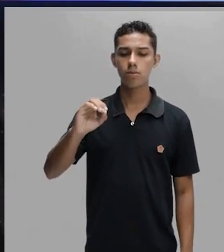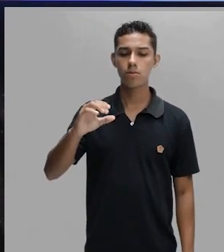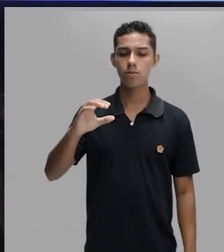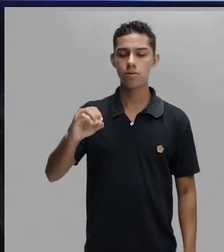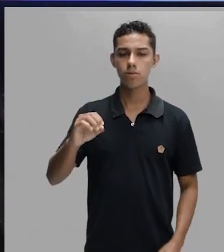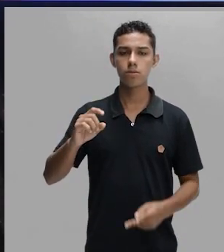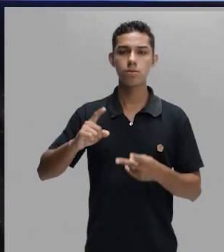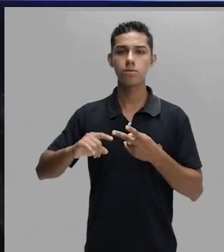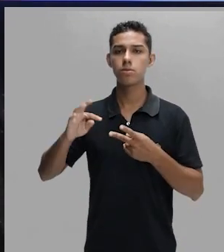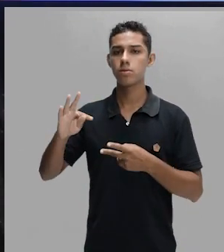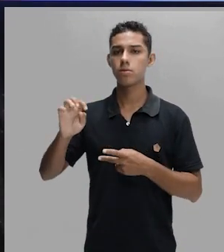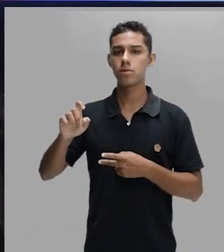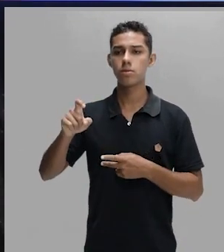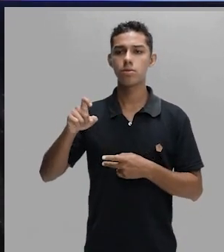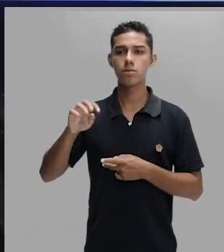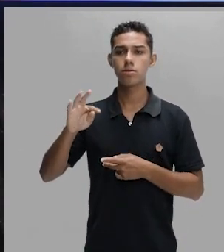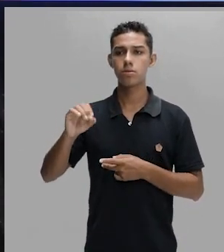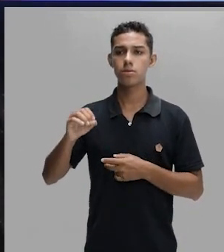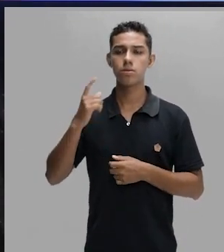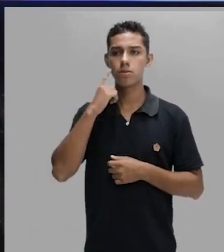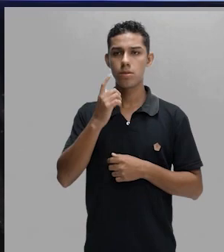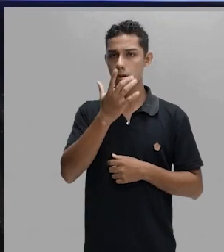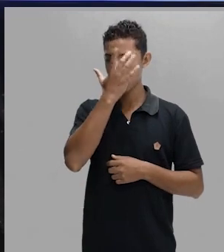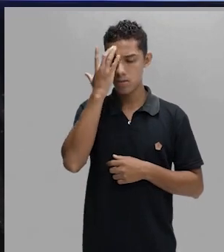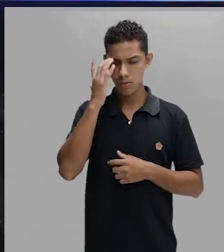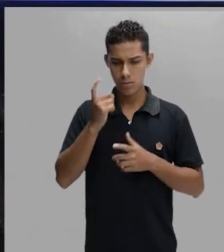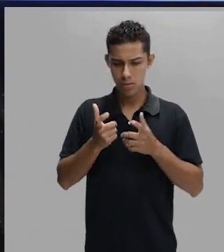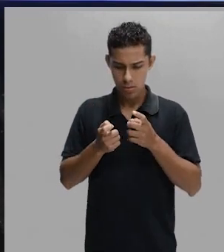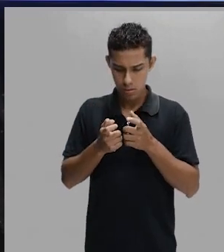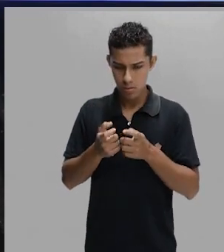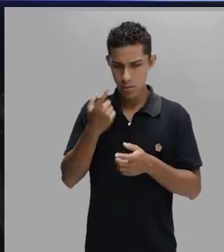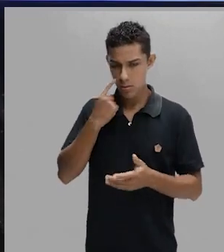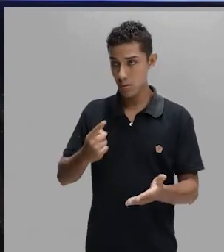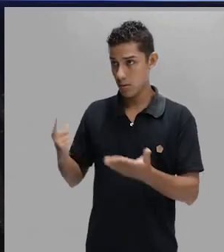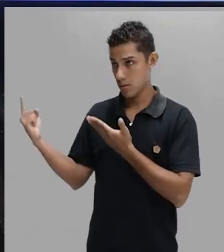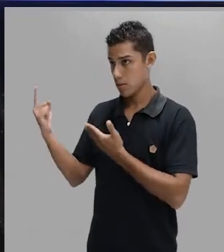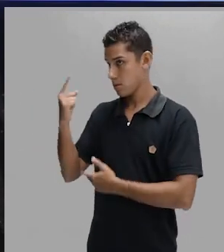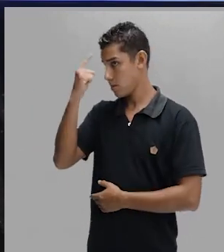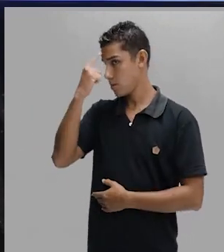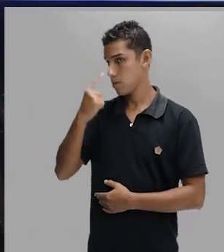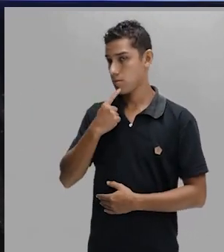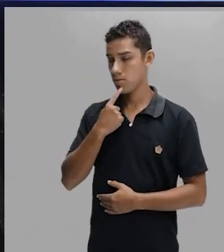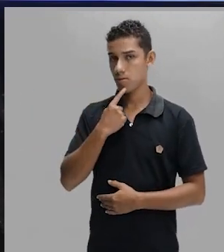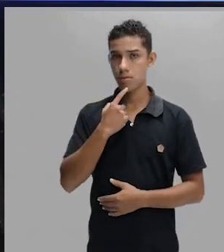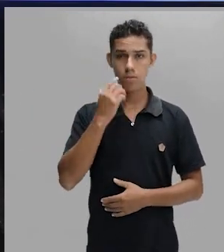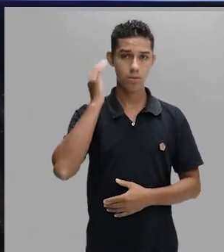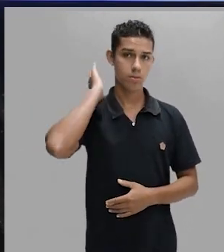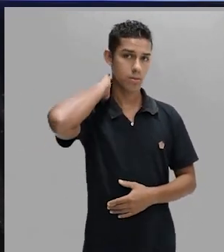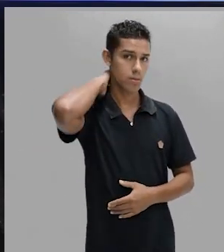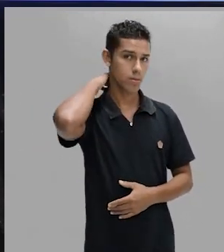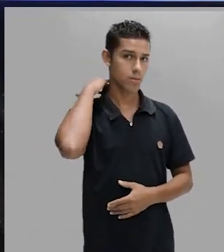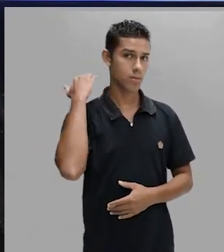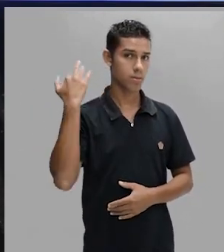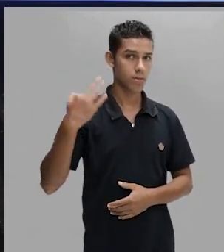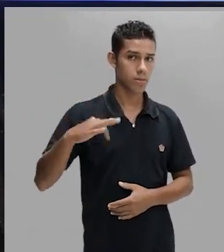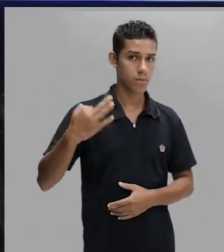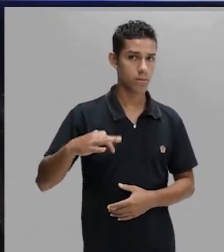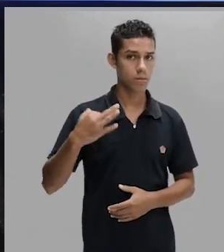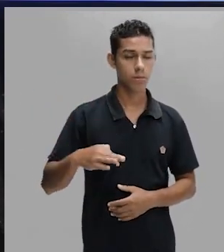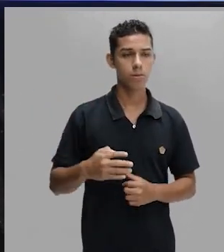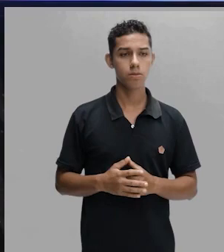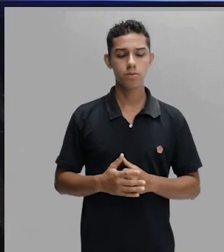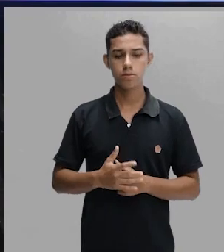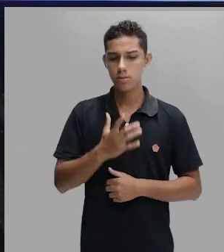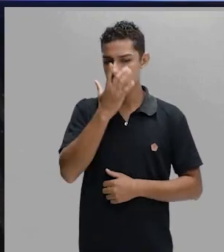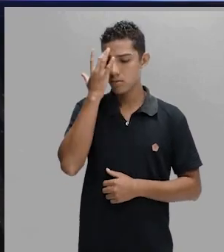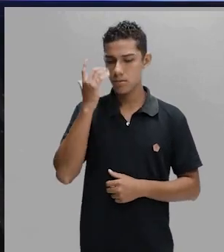aí que está acontecendo, que é o quê? É aquele indivíduo que fica direto no celular. Ó. Isso aqui está ocasionando cifose. Estudos estão